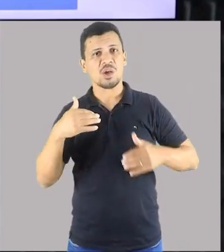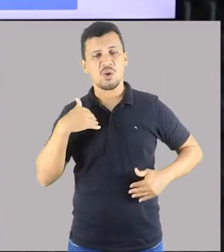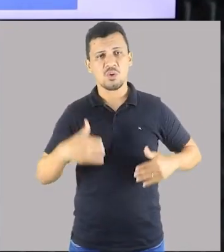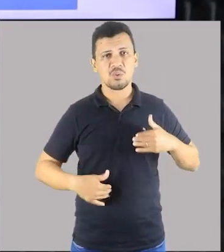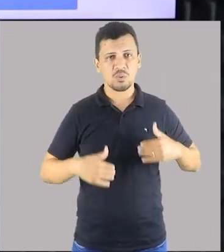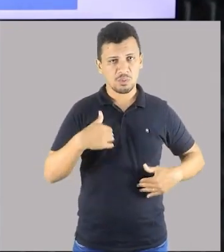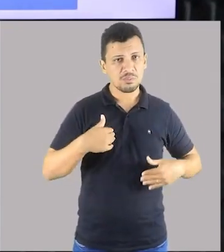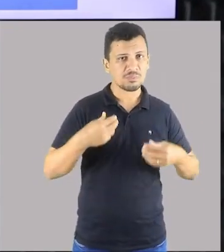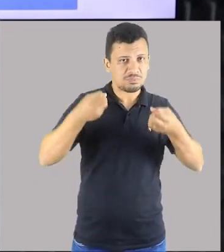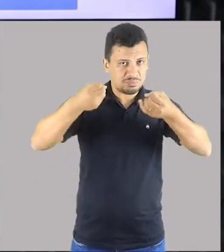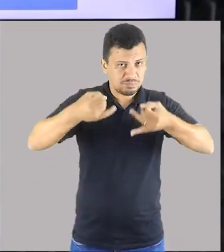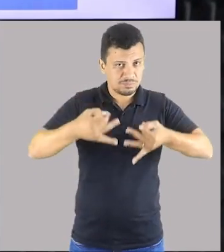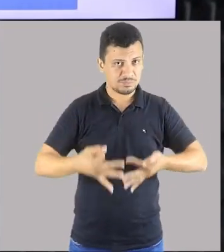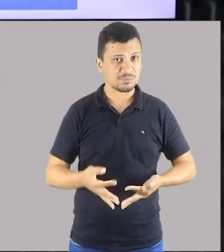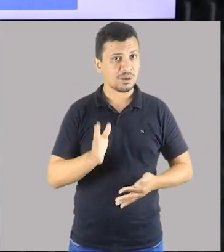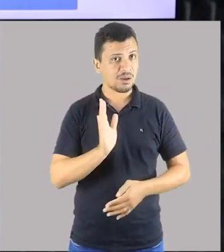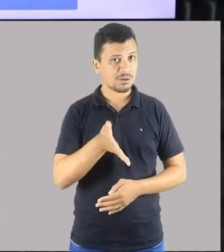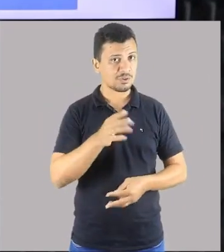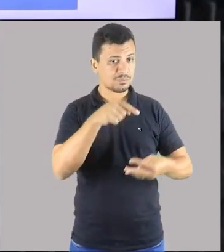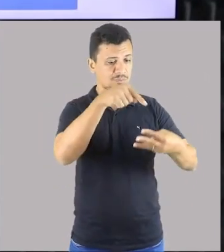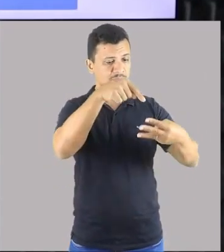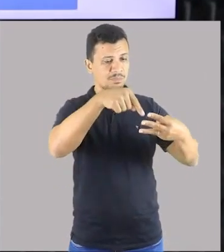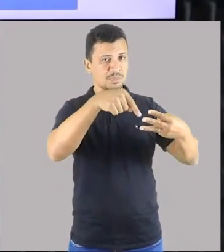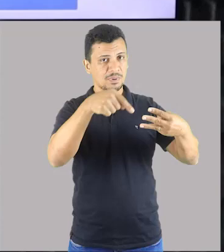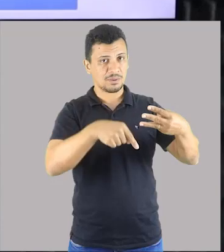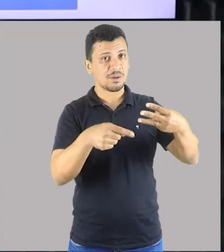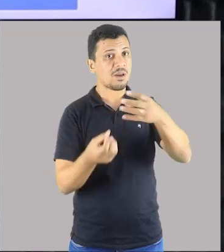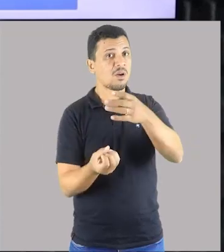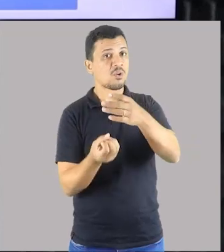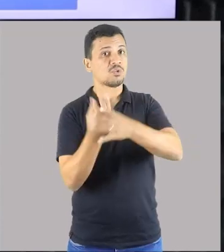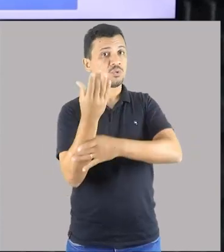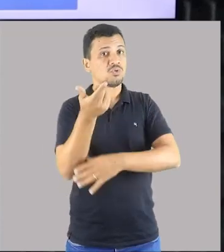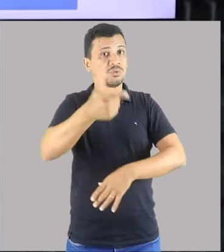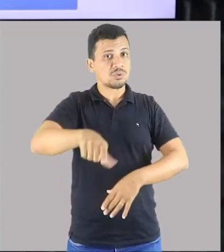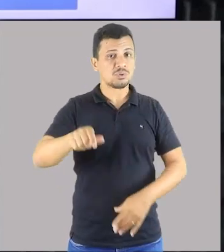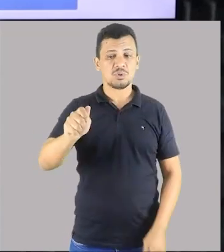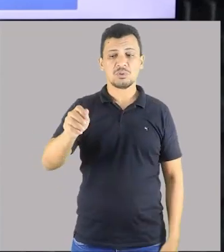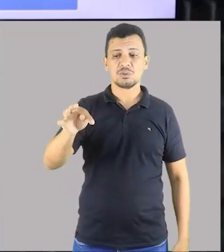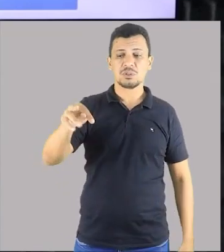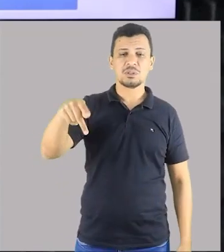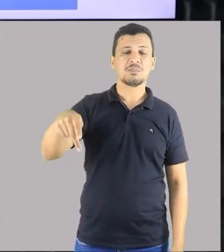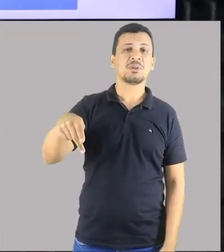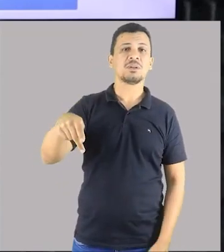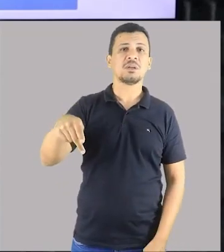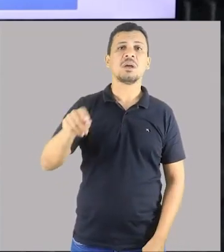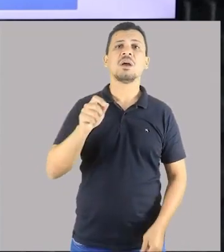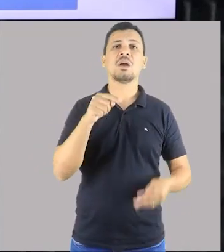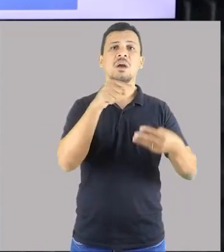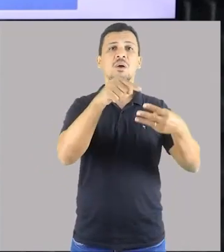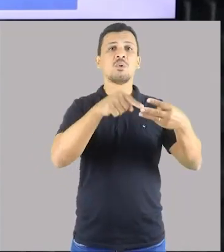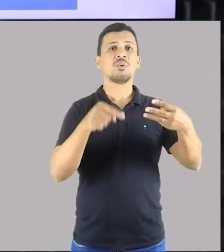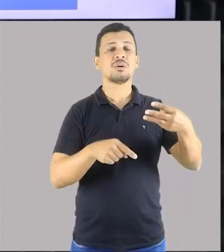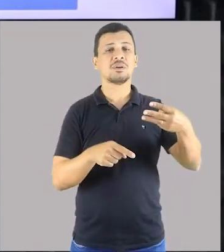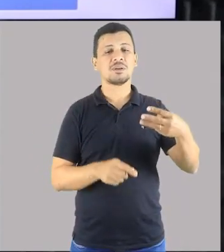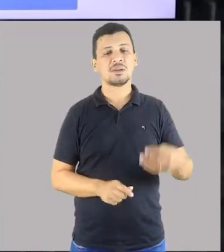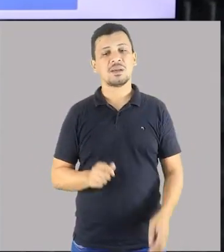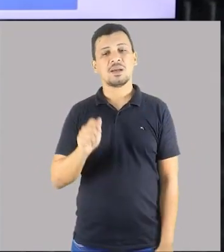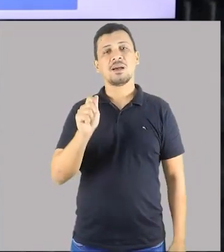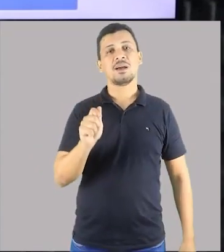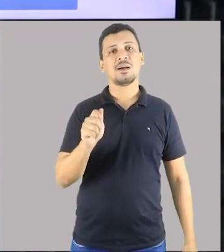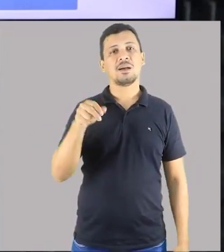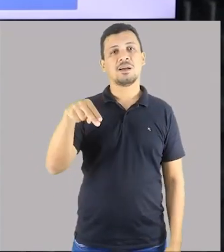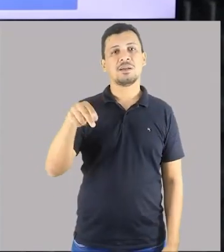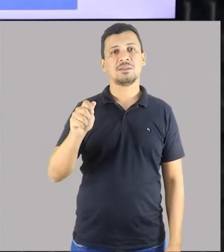falar, que vão ressintetizar o ATP, a gente chama de via